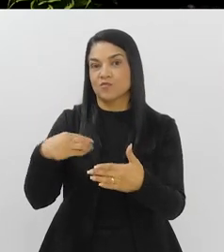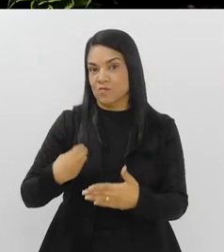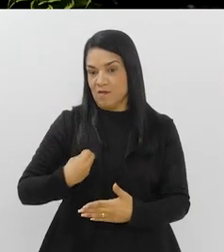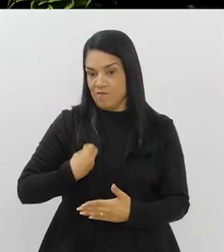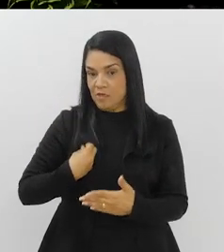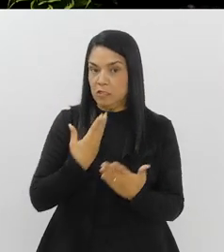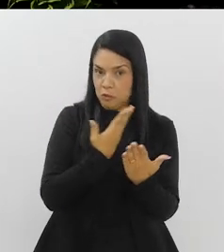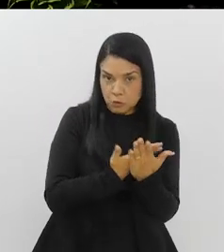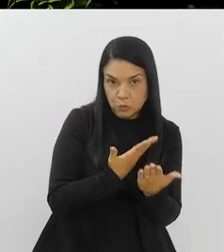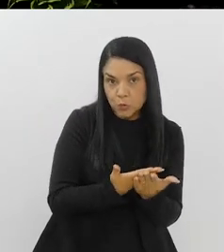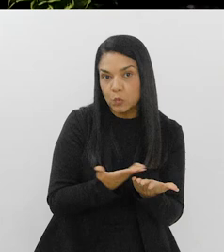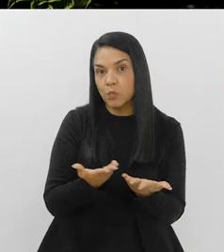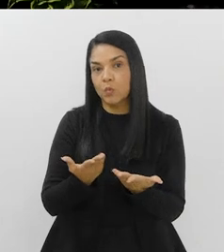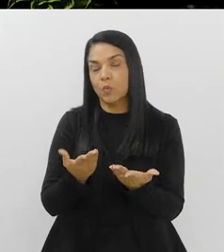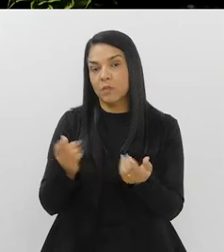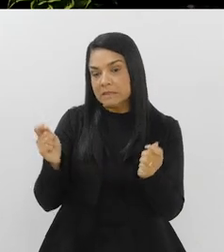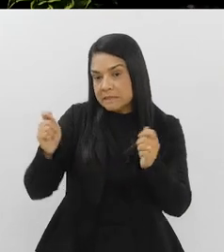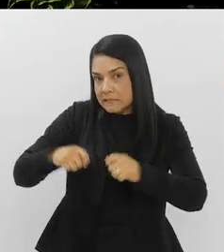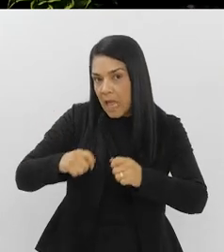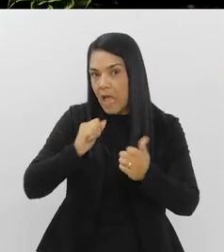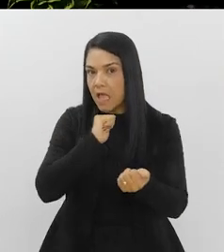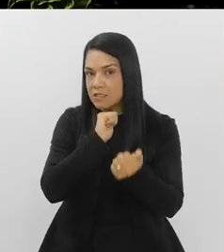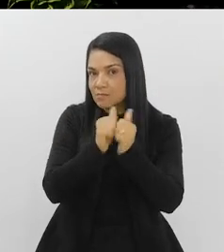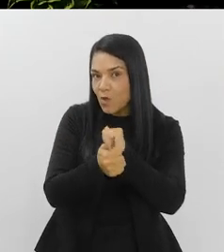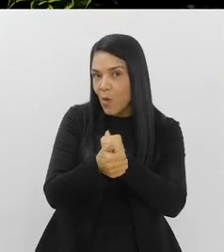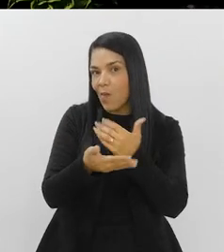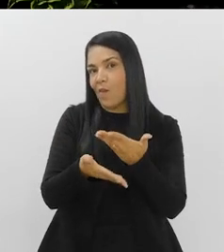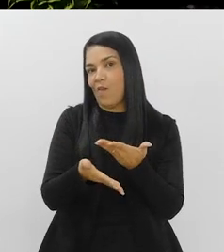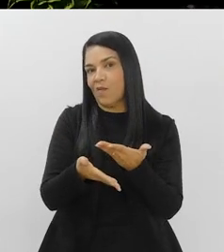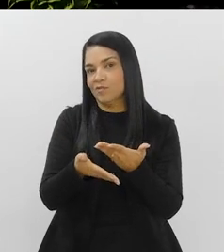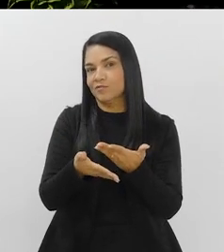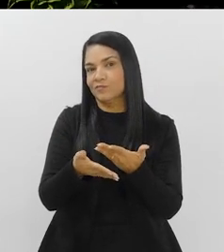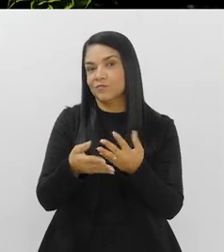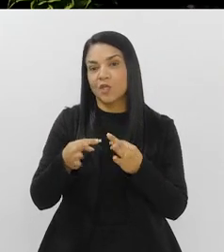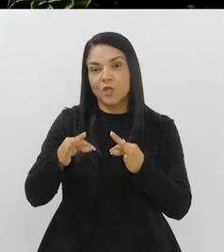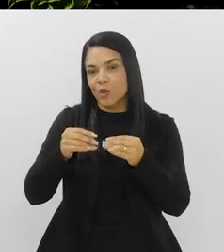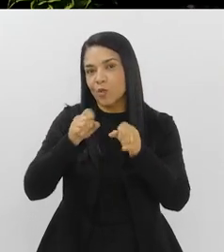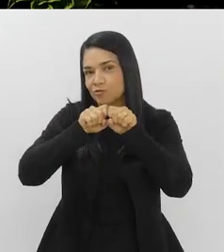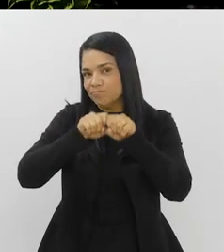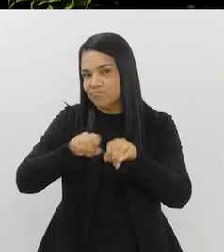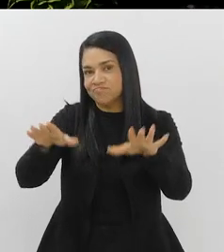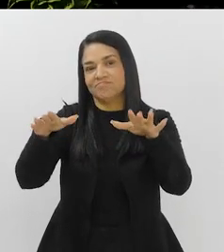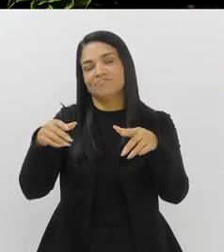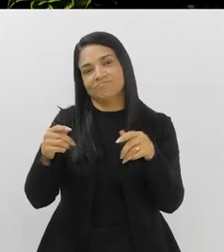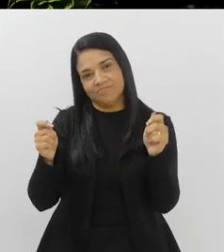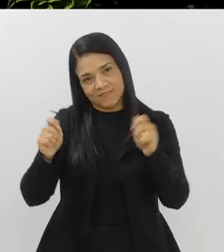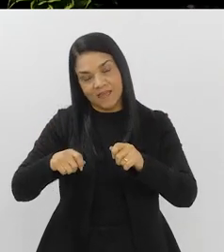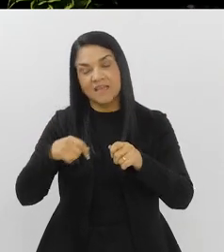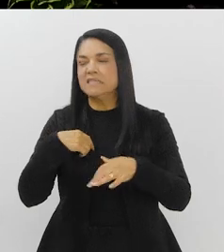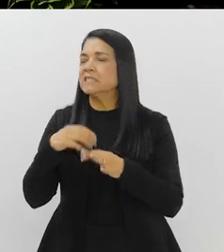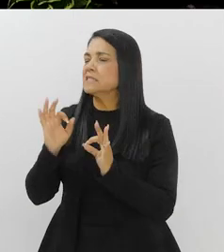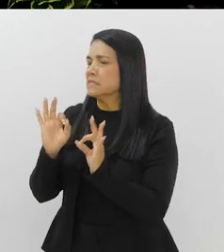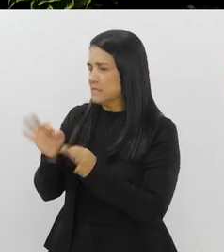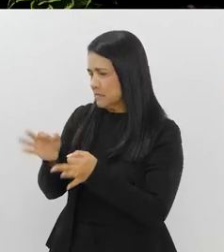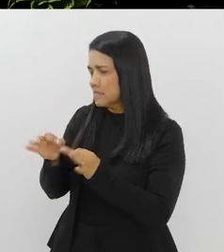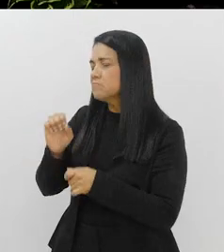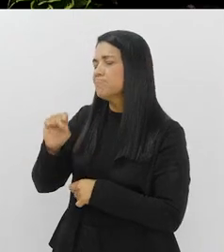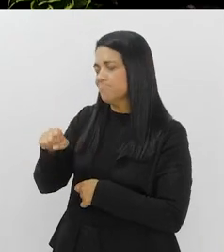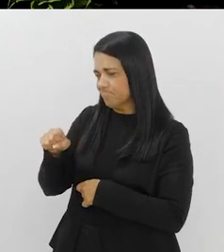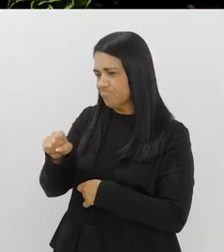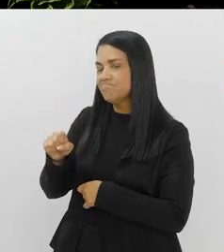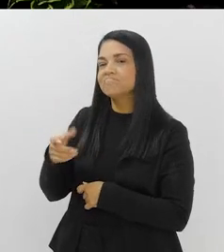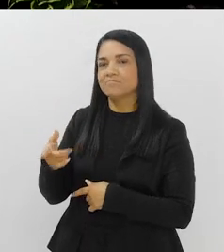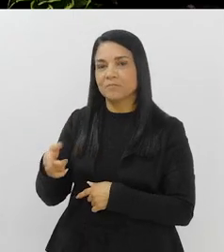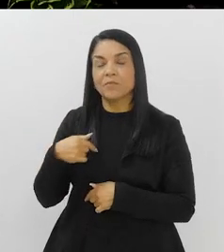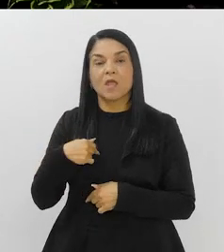sua vida que você era capaz de estudar que você era capaz de fazer um esporte e isso deveria ser levado para todos né sim sim com toda a certeza e eu acho